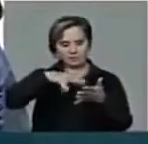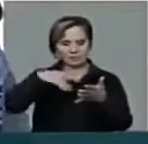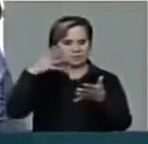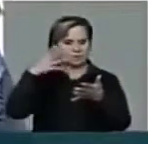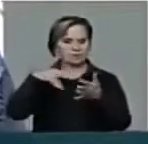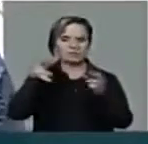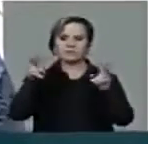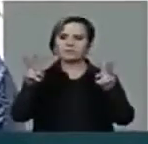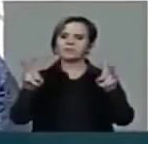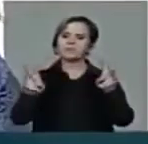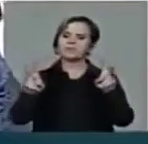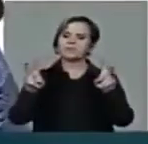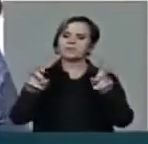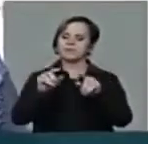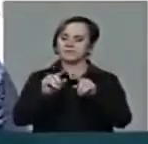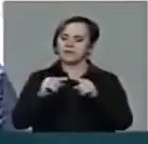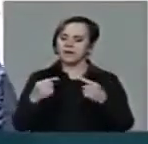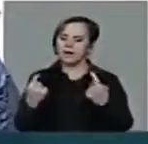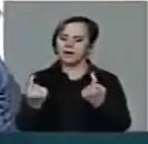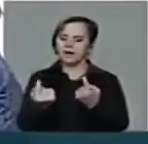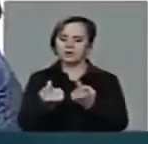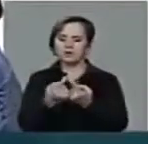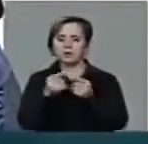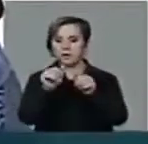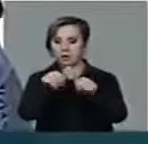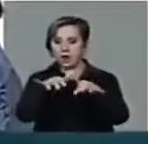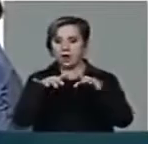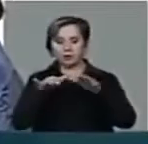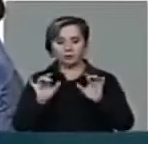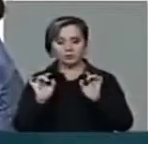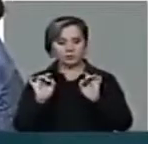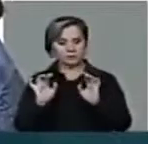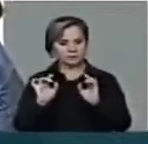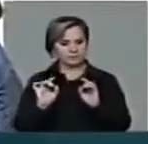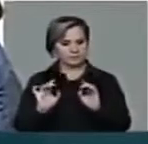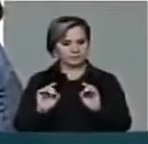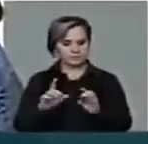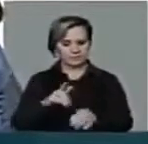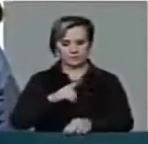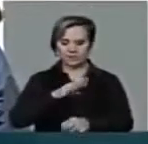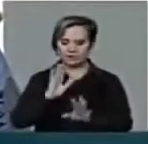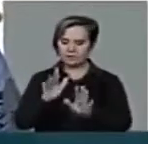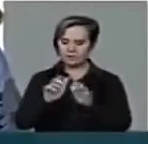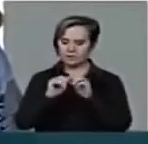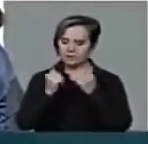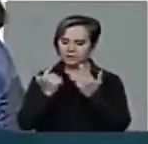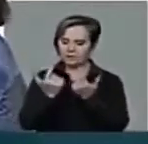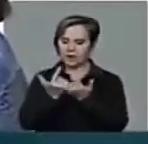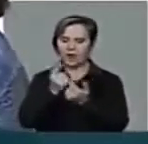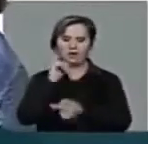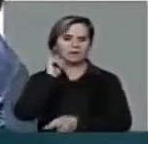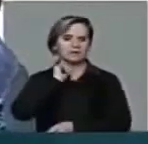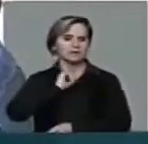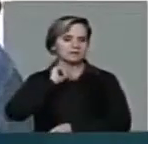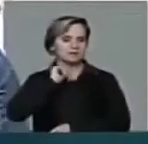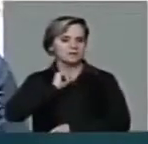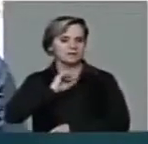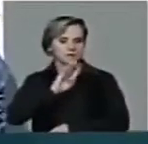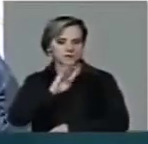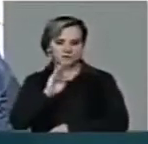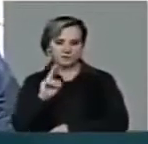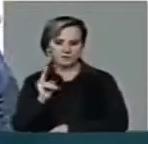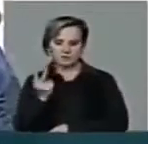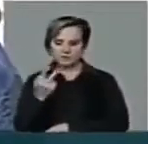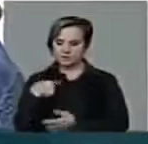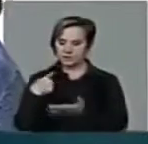acerca da reunião, audiência especial que ocorreu na Assembleia Legislativa de Minas Gerais, convocada pela